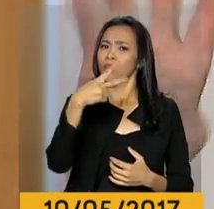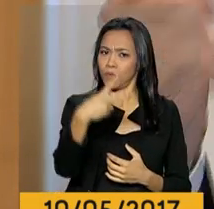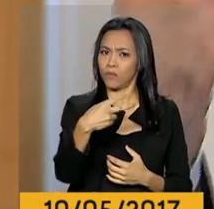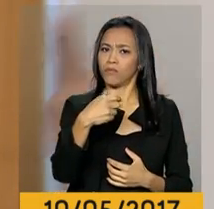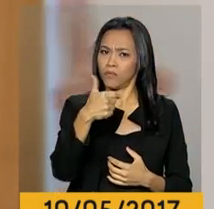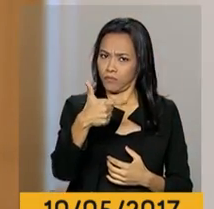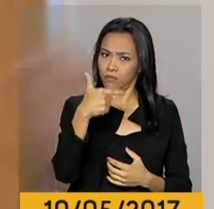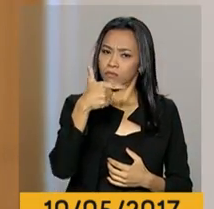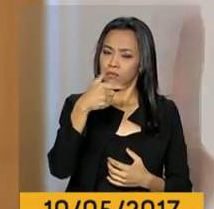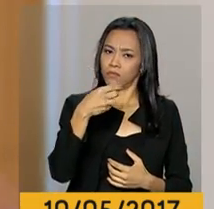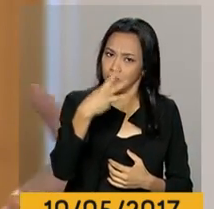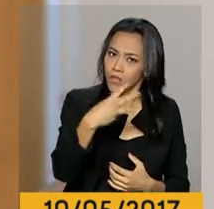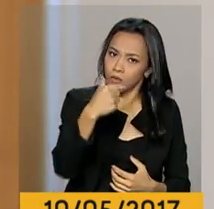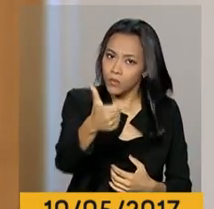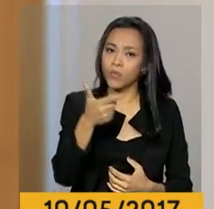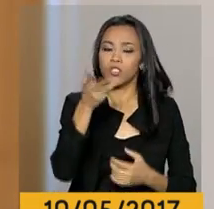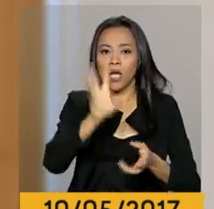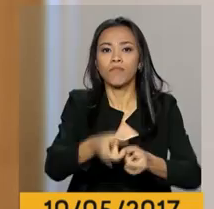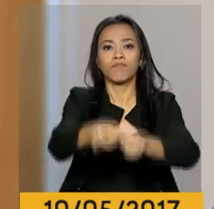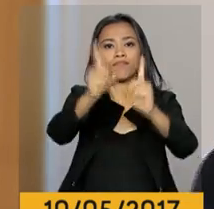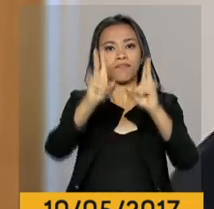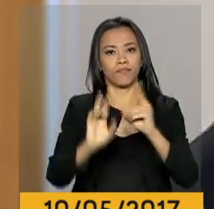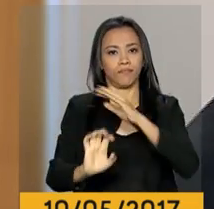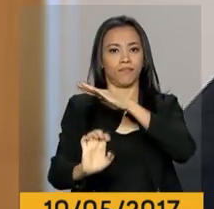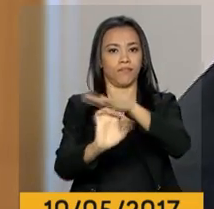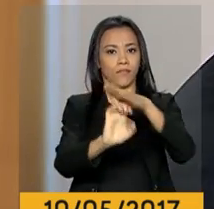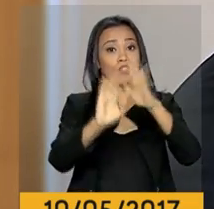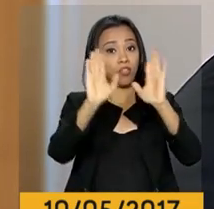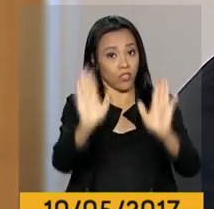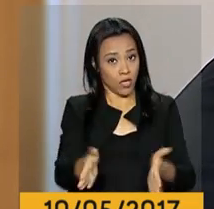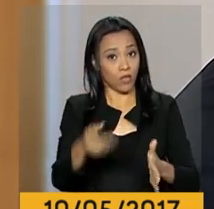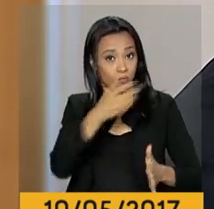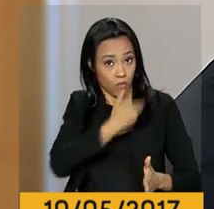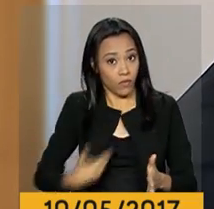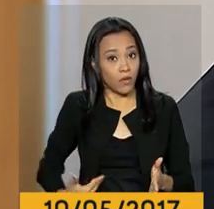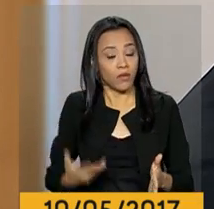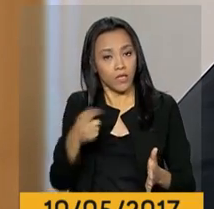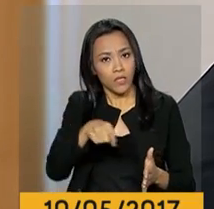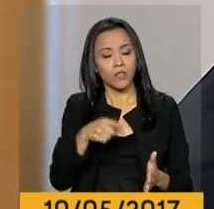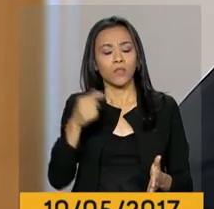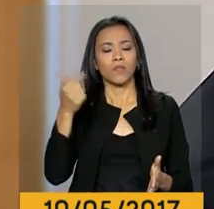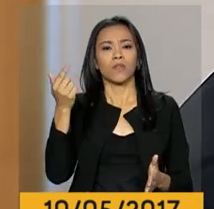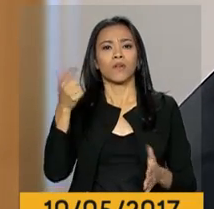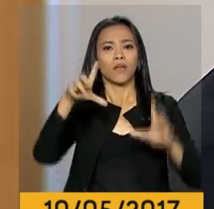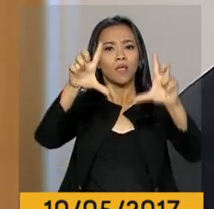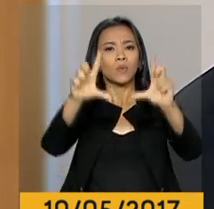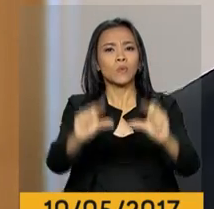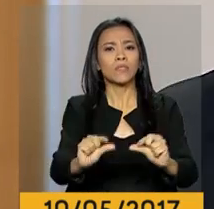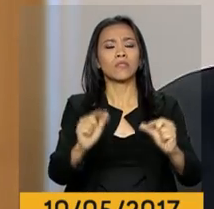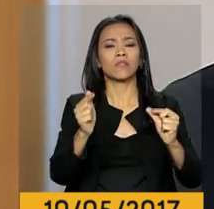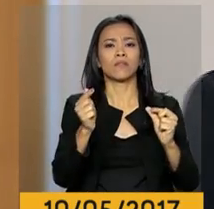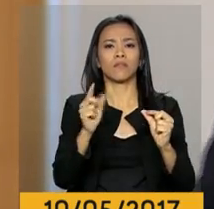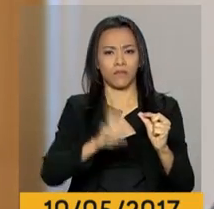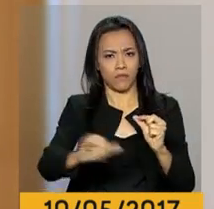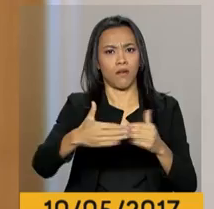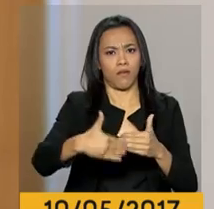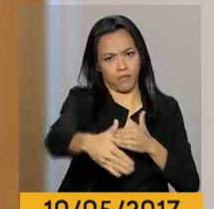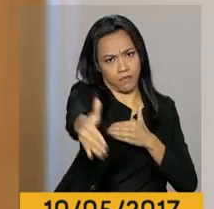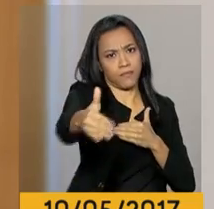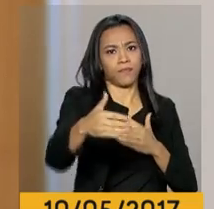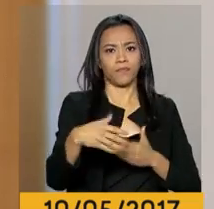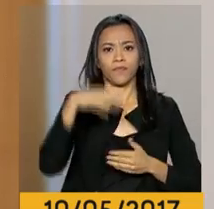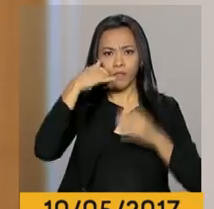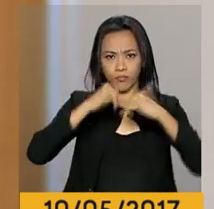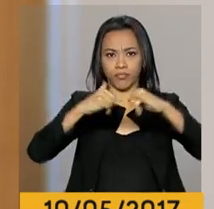imediatamente já agora com deságio Porque isto pode significar eventualmente uma redução da tarifa ah